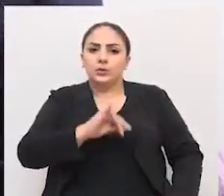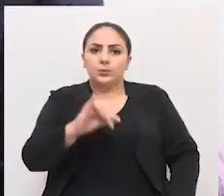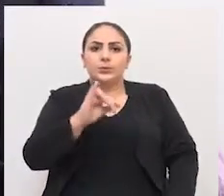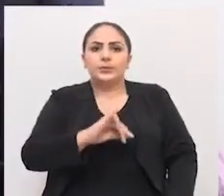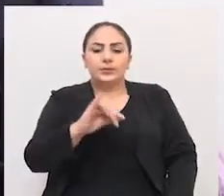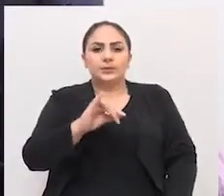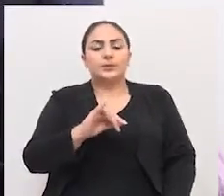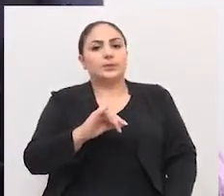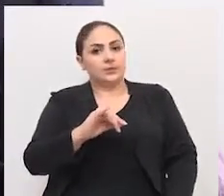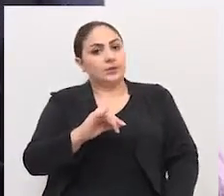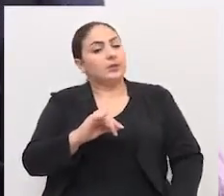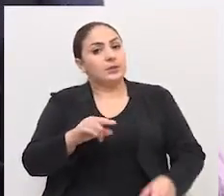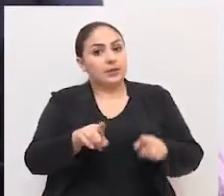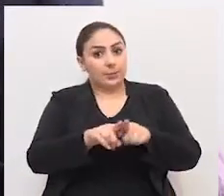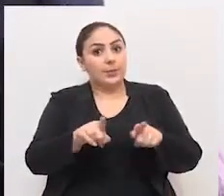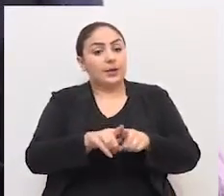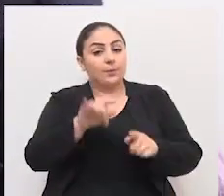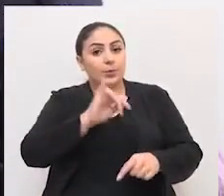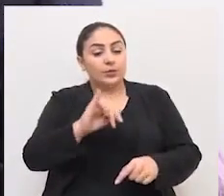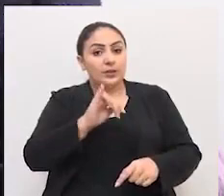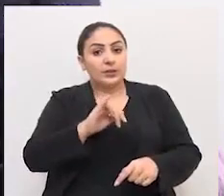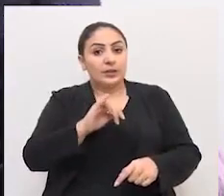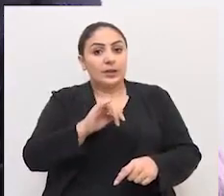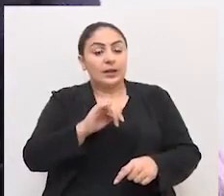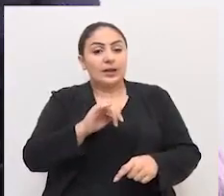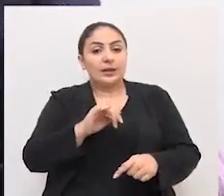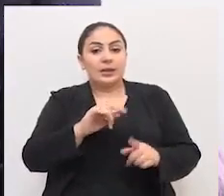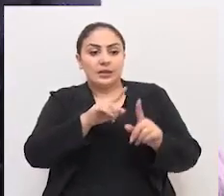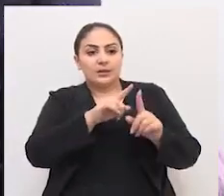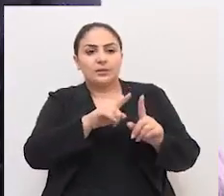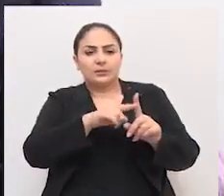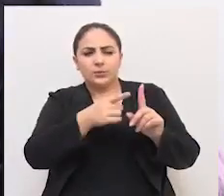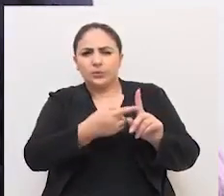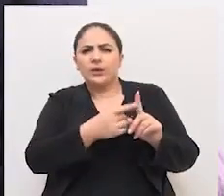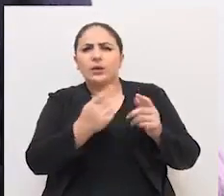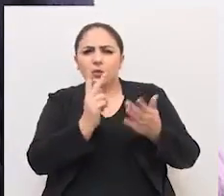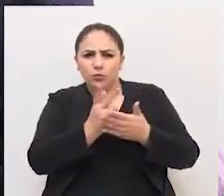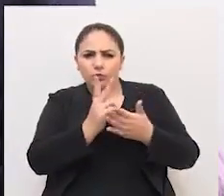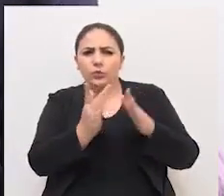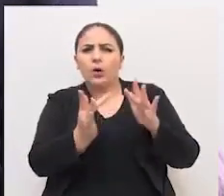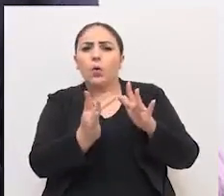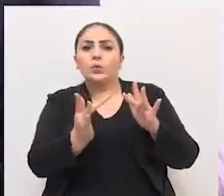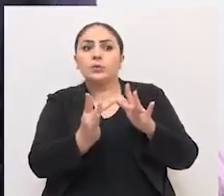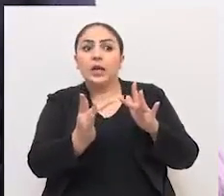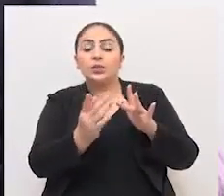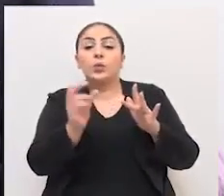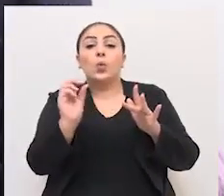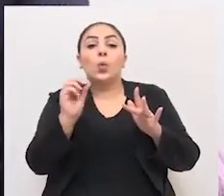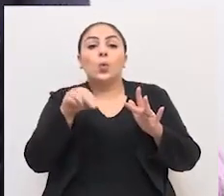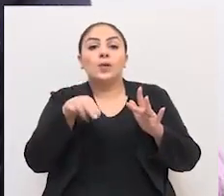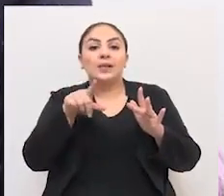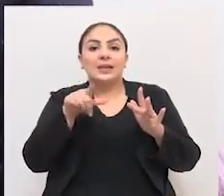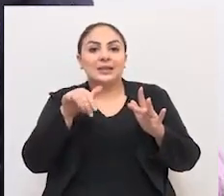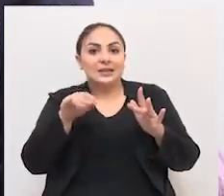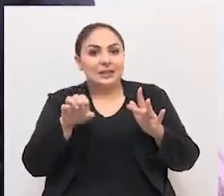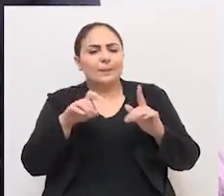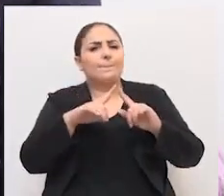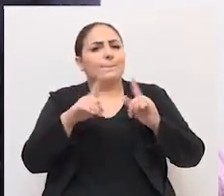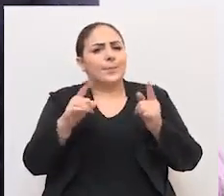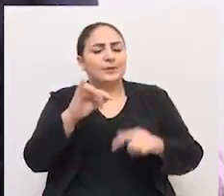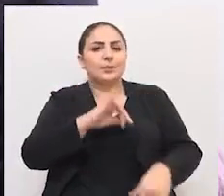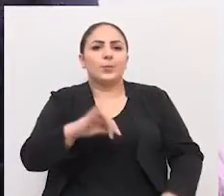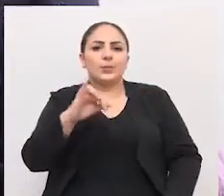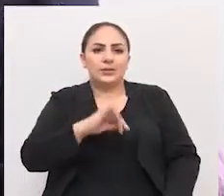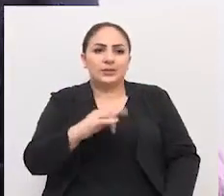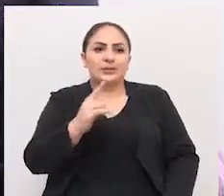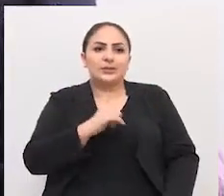vai ser muito importante. E é importante que a gestante não deixe de fazer os seus contatos, mesmo que nesse momento de forma online.